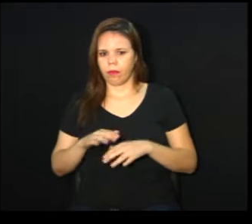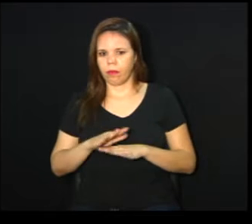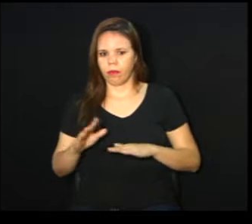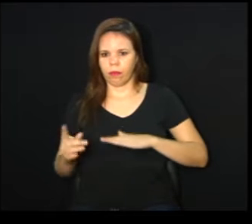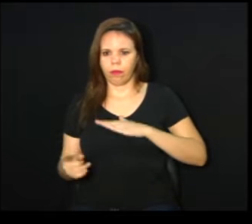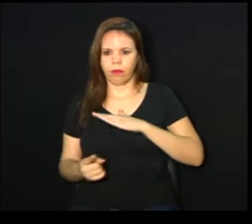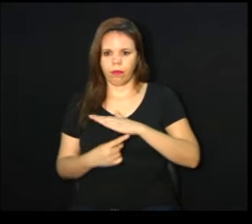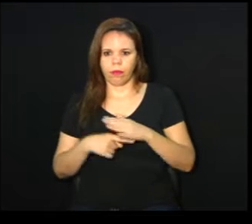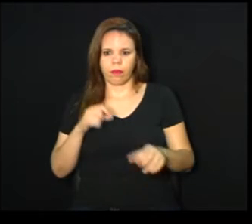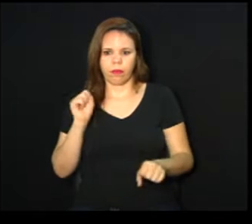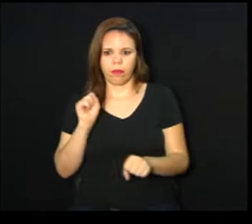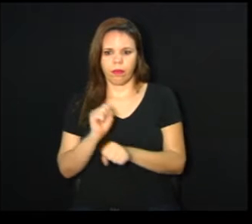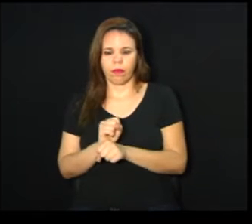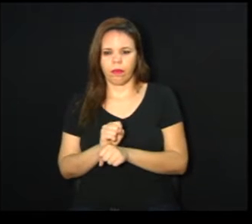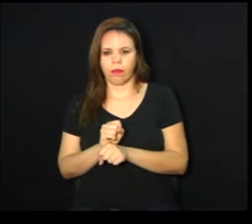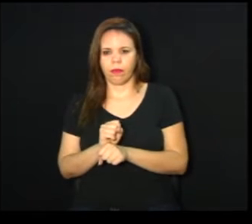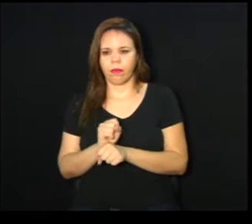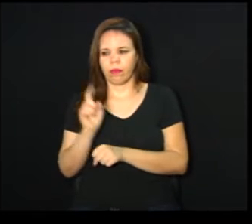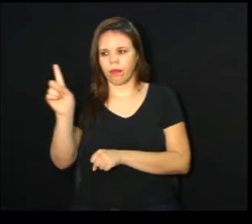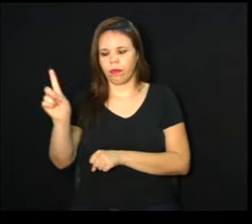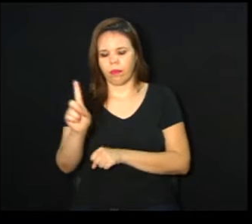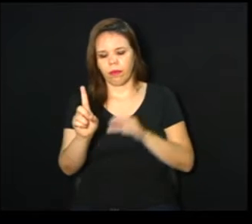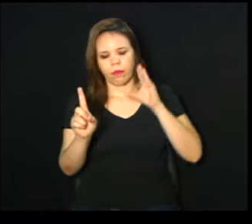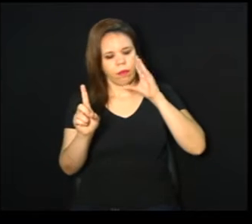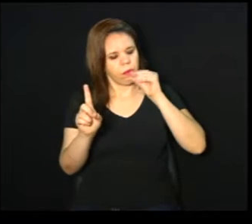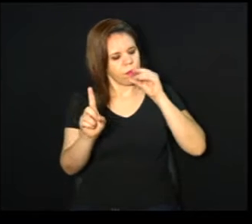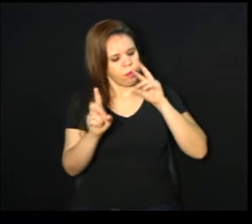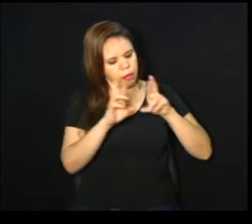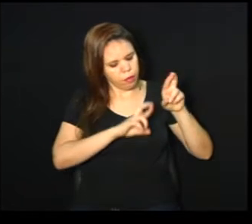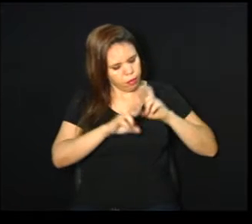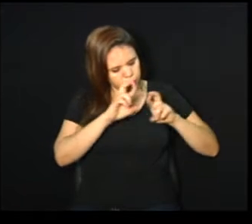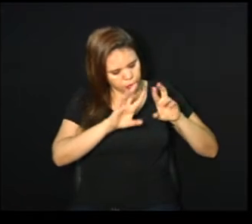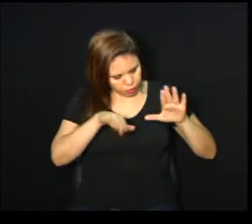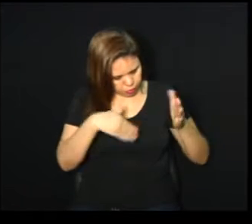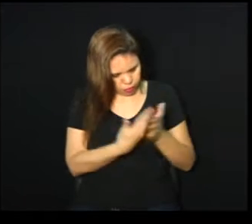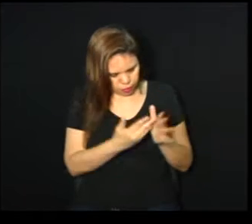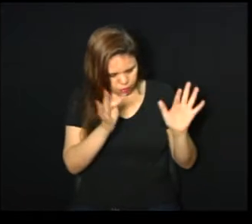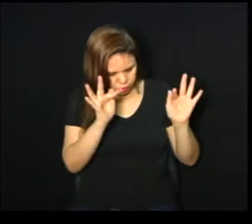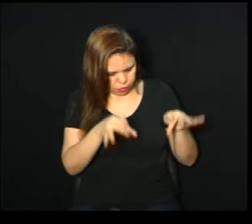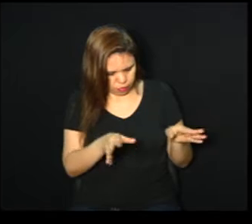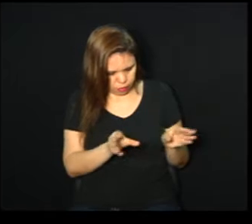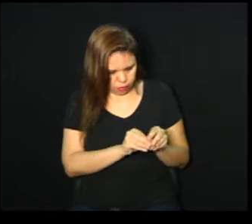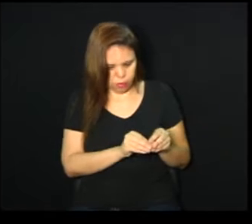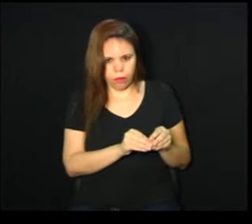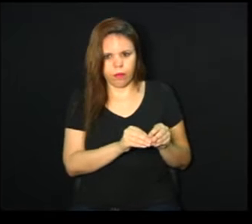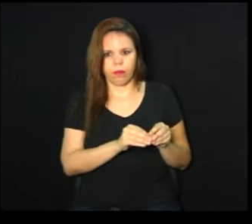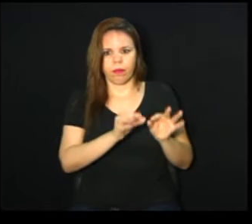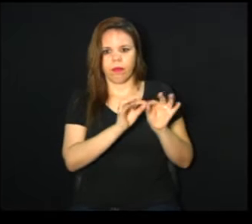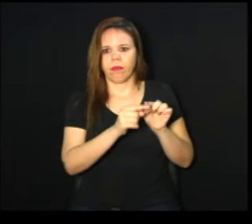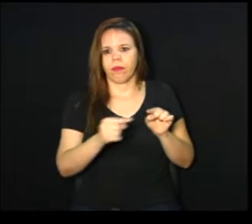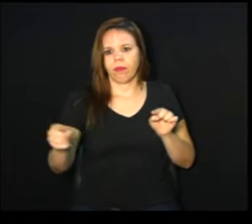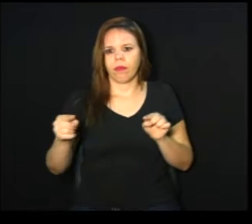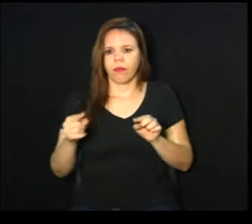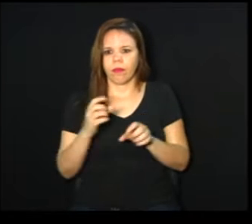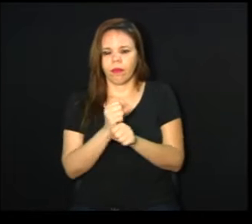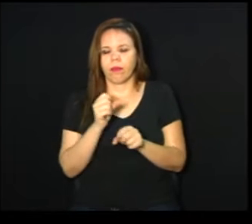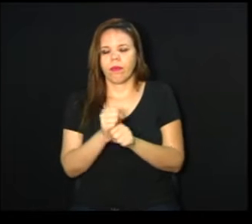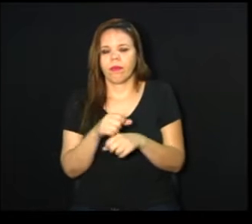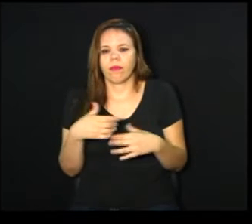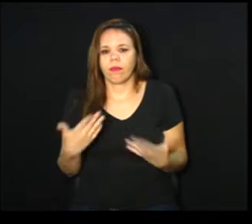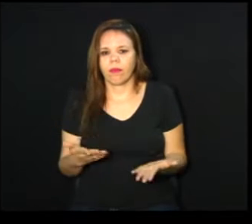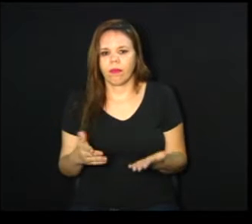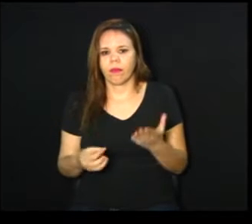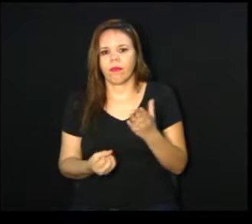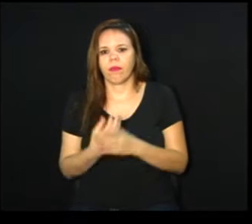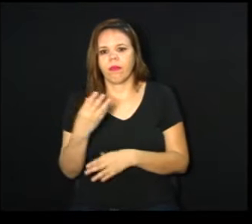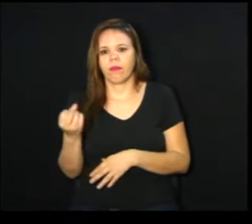consumidor aguardar um leiturista verificar a medição até o final do período de medição. Além disso, uma nova vertente